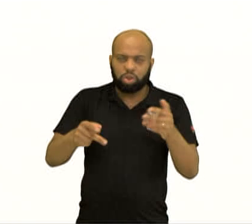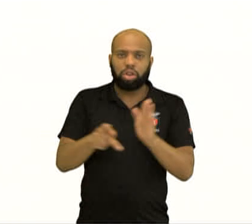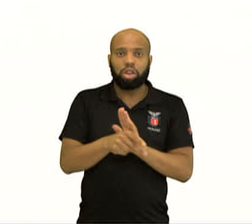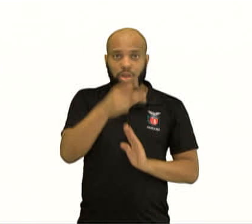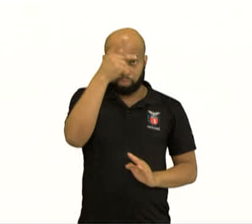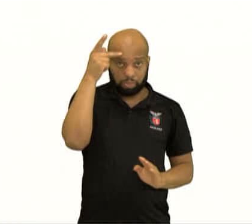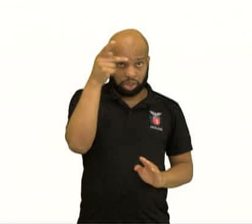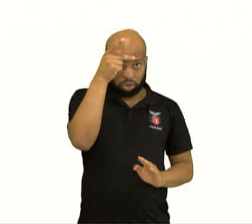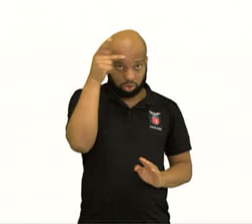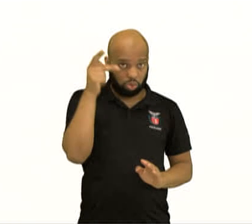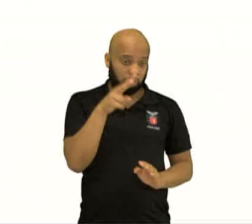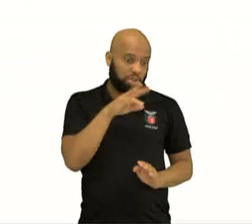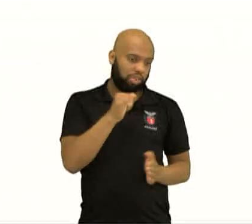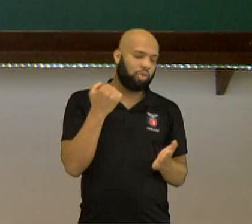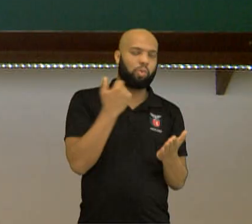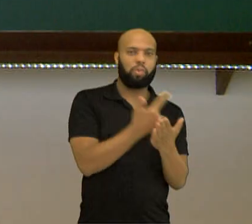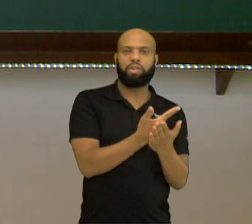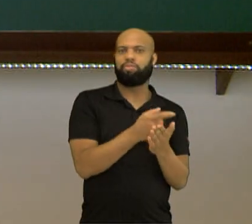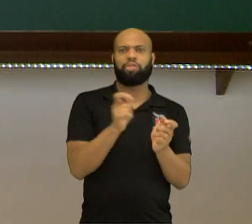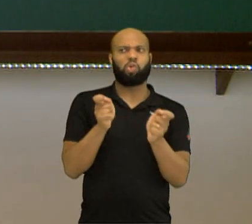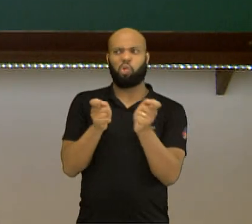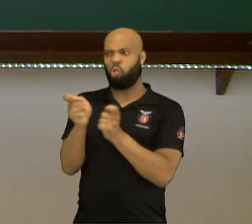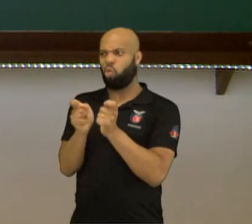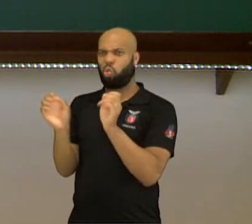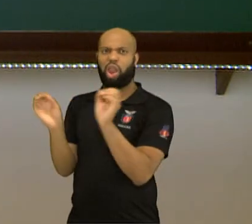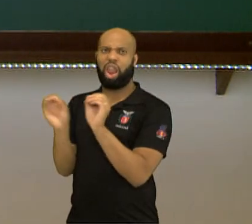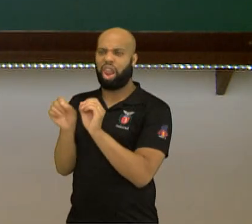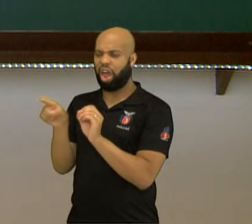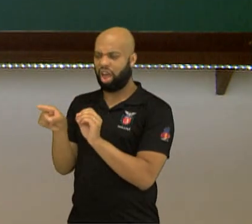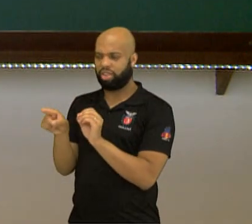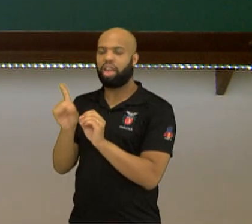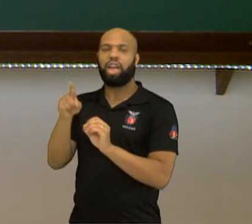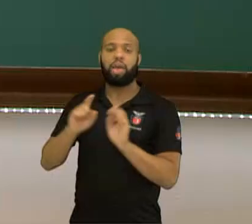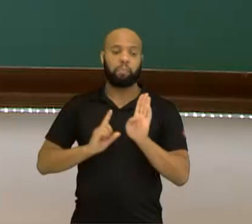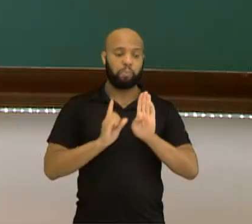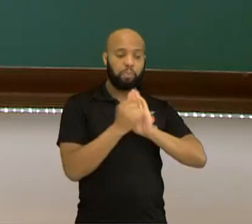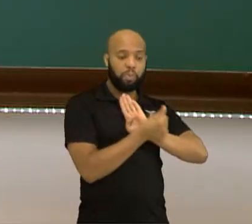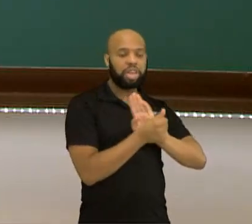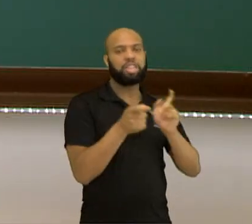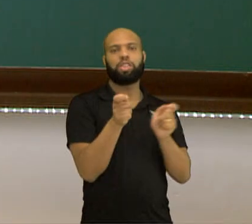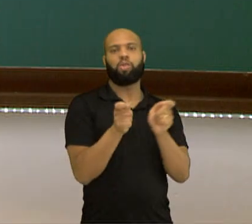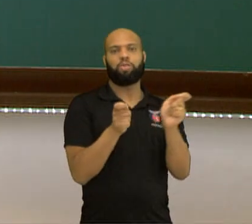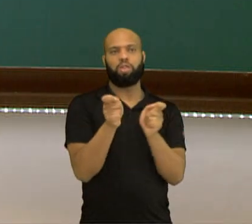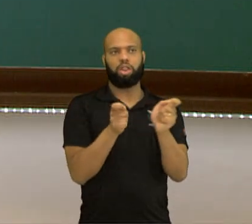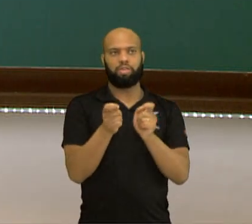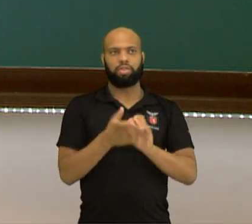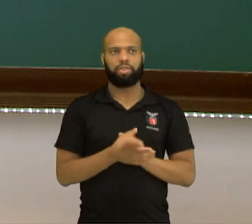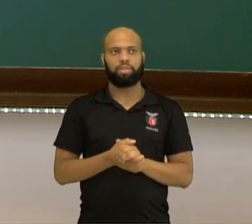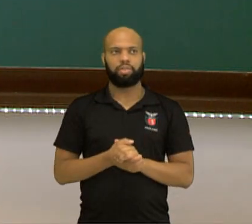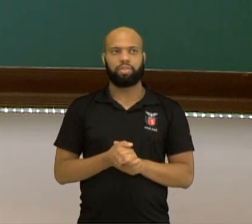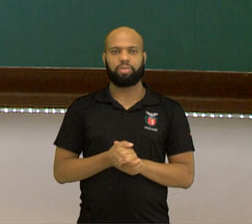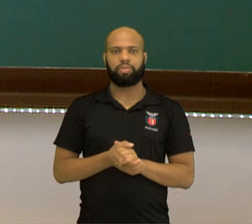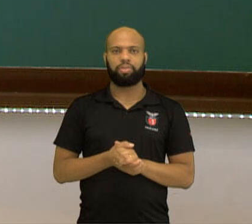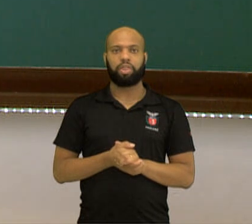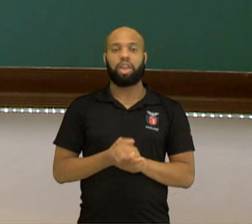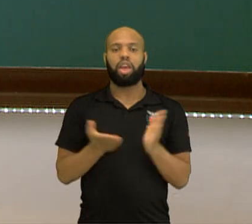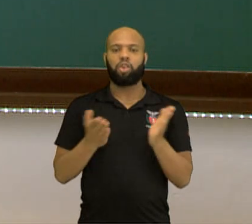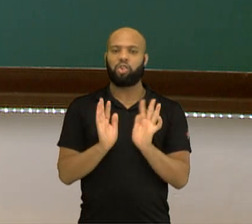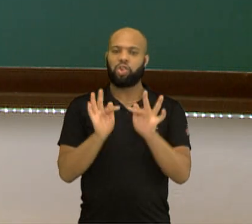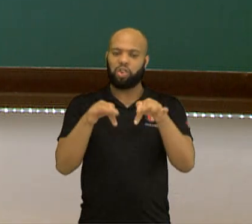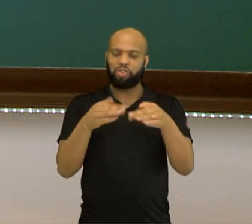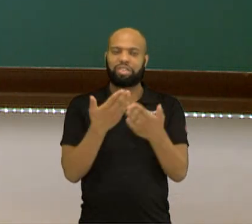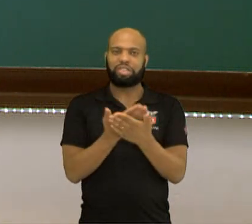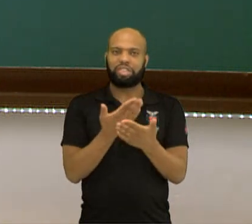mercado consumidor. Eles não controlavam nada, pessoal. Quem controlava era a burguesia. Vamos lá? Para encerrar